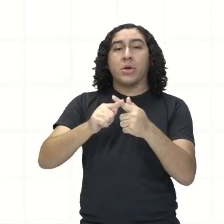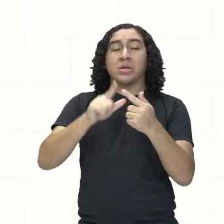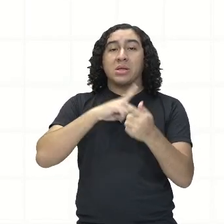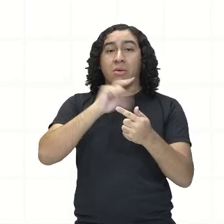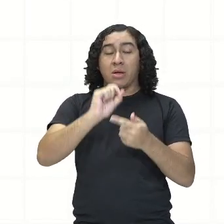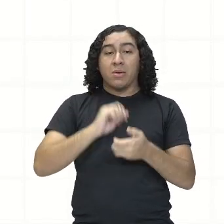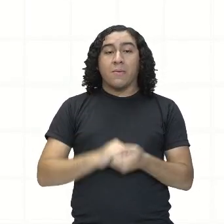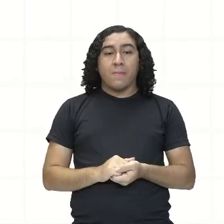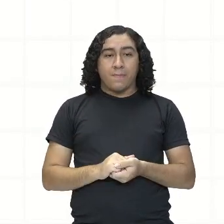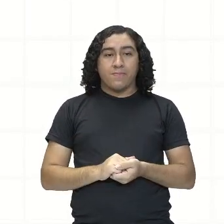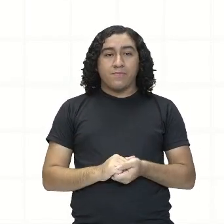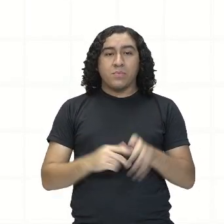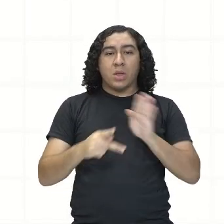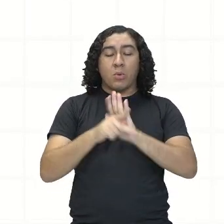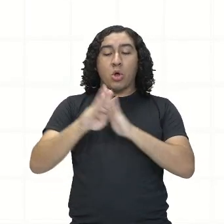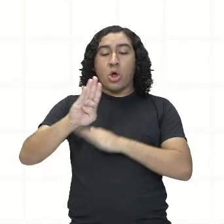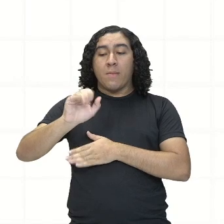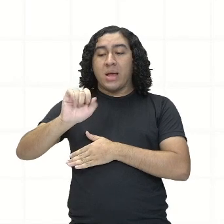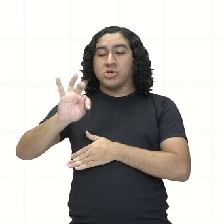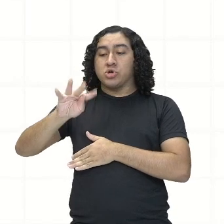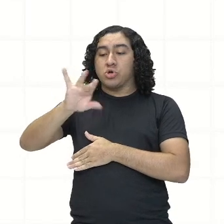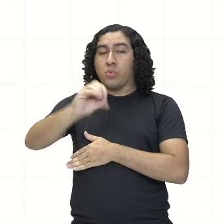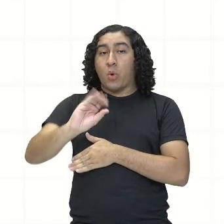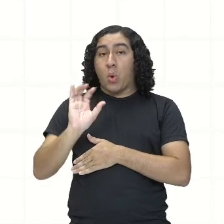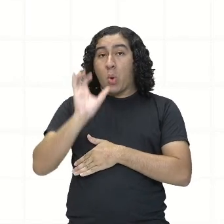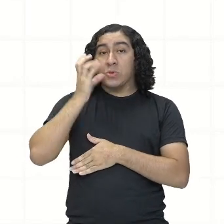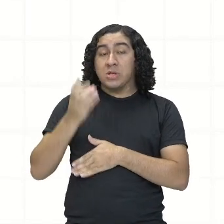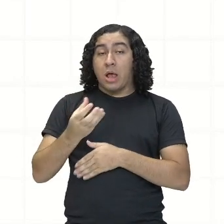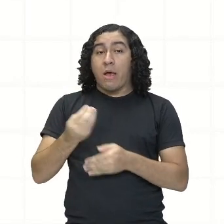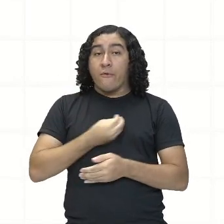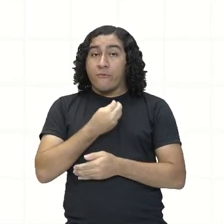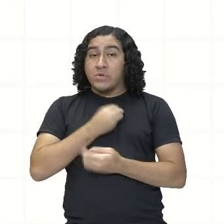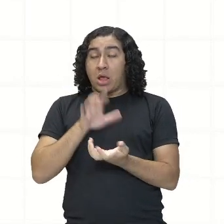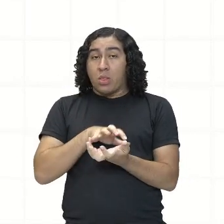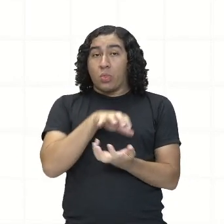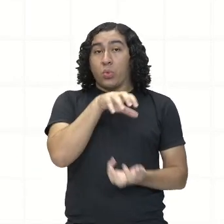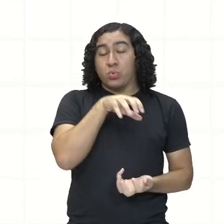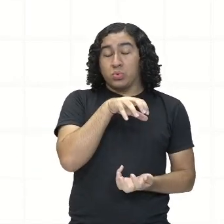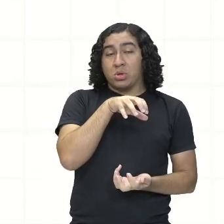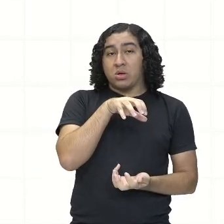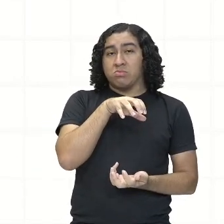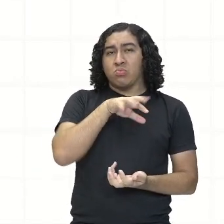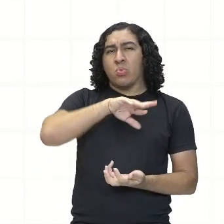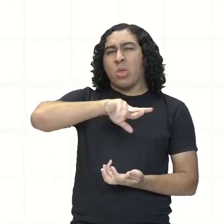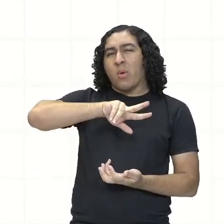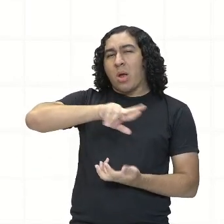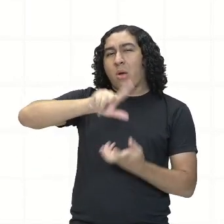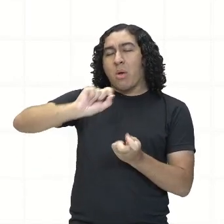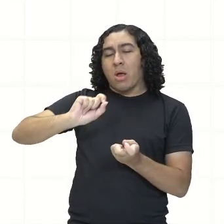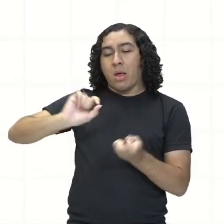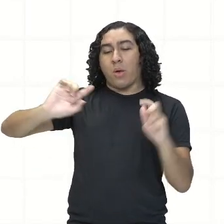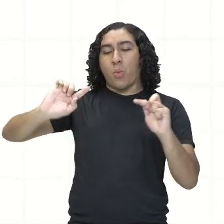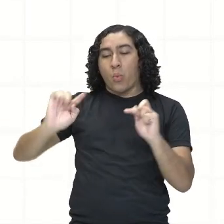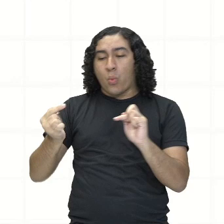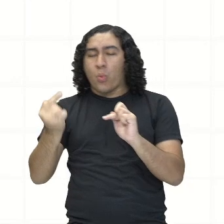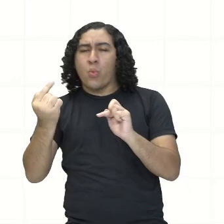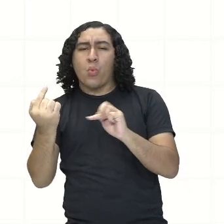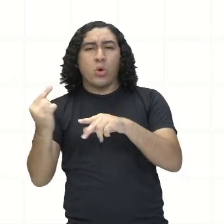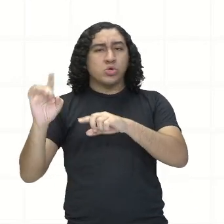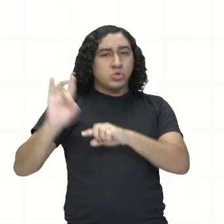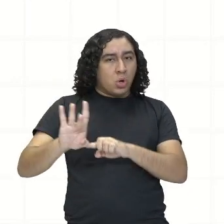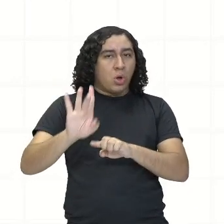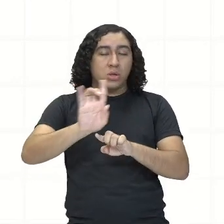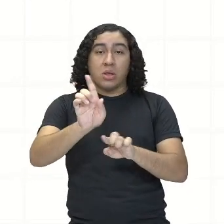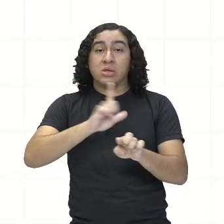na vida adulta. Não foi um movimento religioso unificado. O que isso quer dizer? Existiram vários